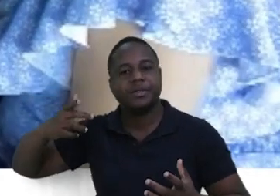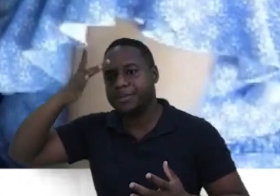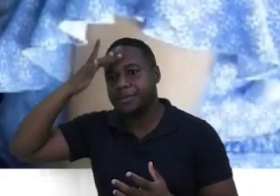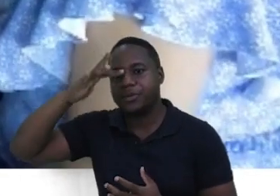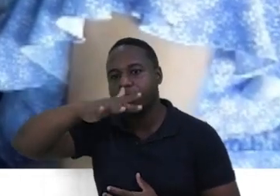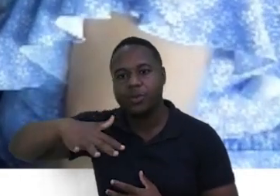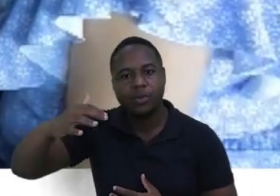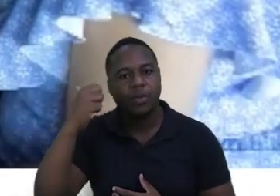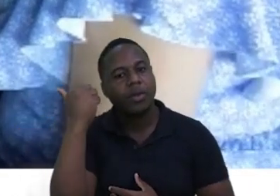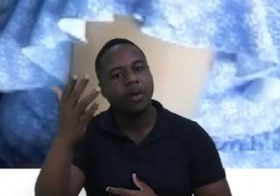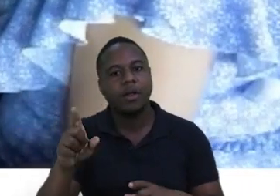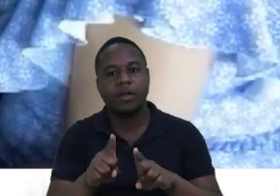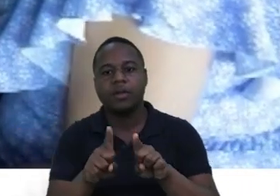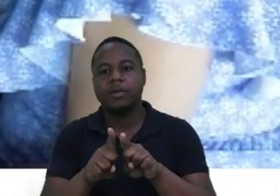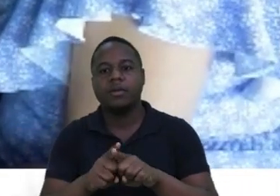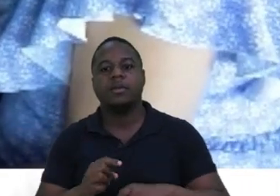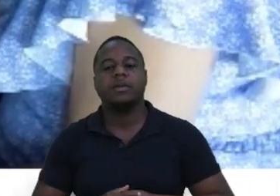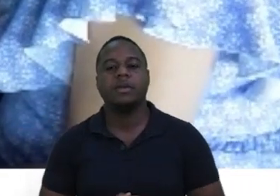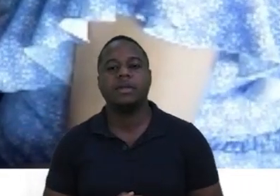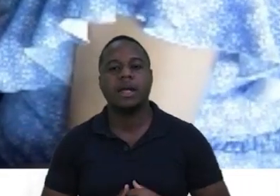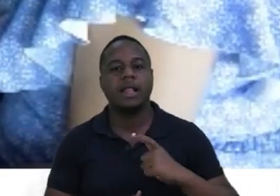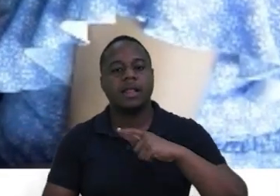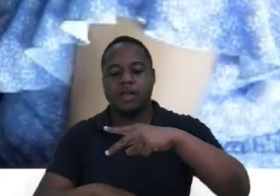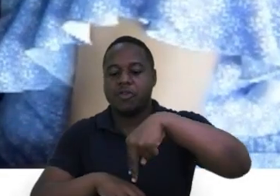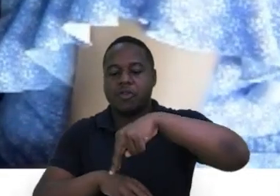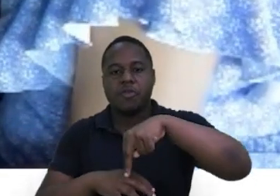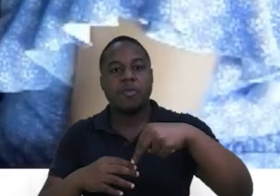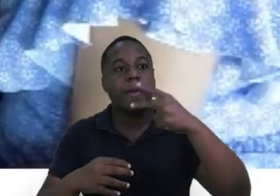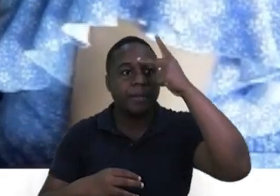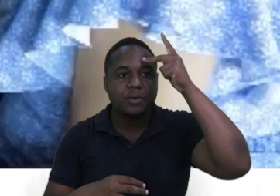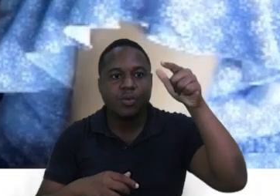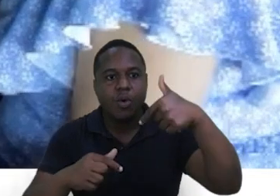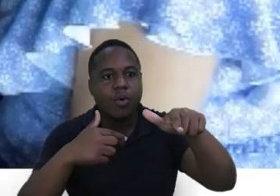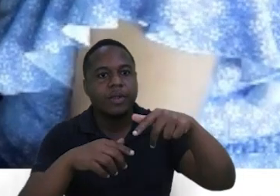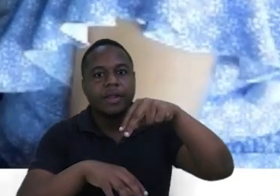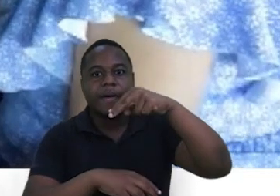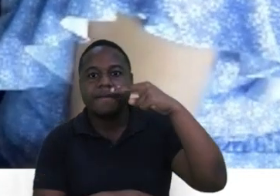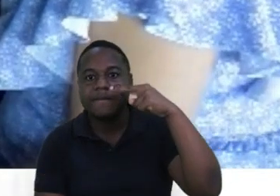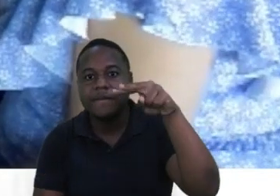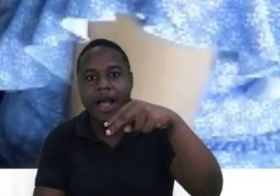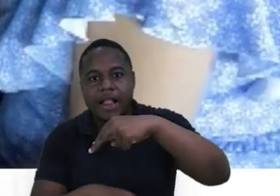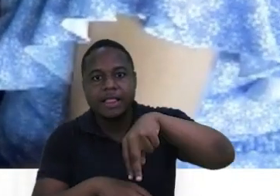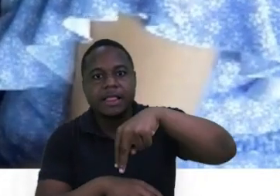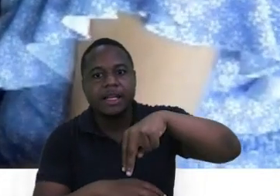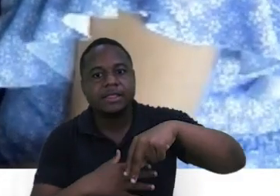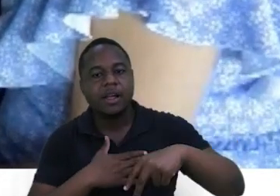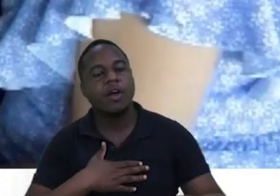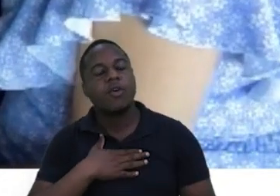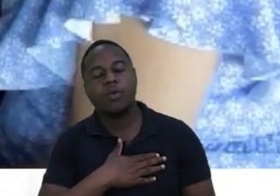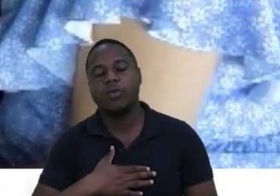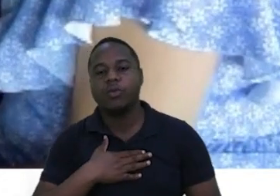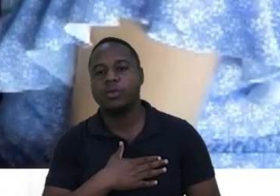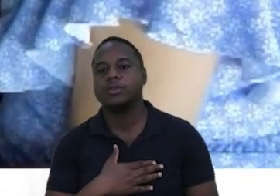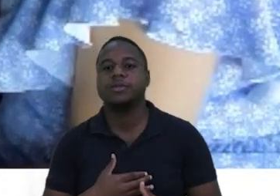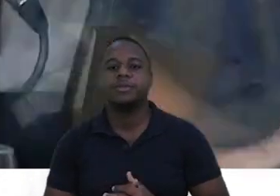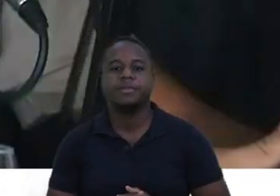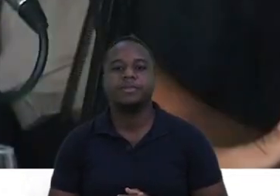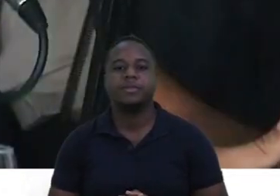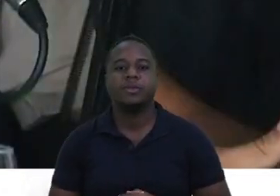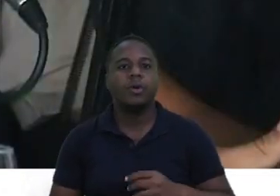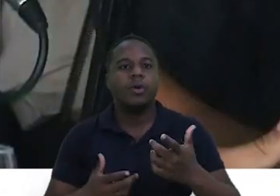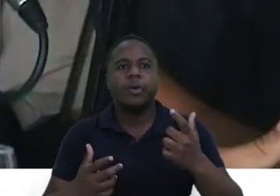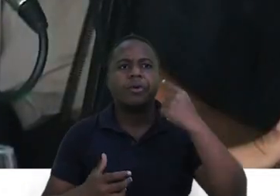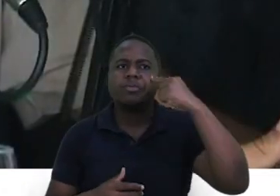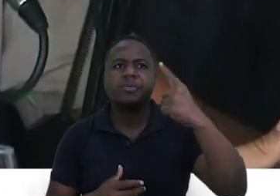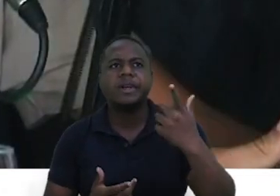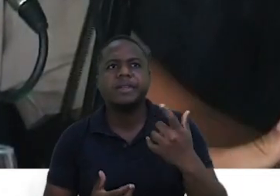E a dança está sendo uma percussora gigantesca do forró pelo mundo. Porque uma coisa é você escutar e você não reconhecer no corpo, não saber